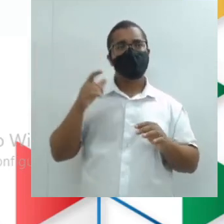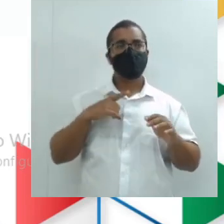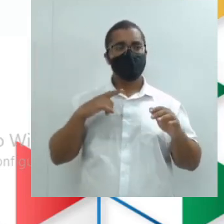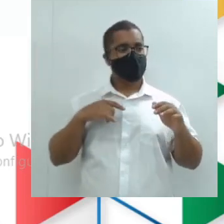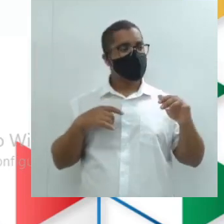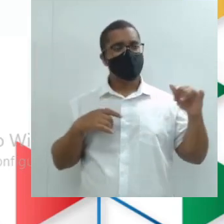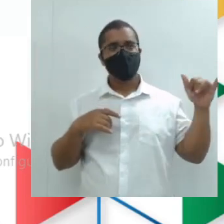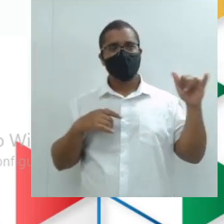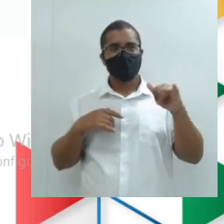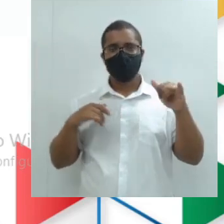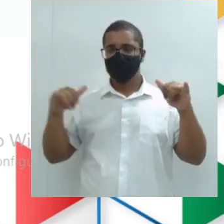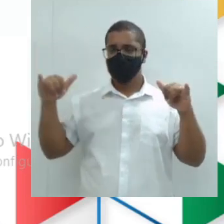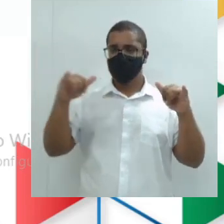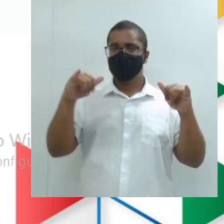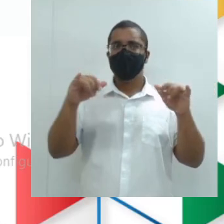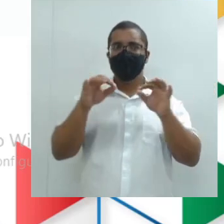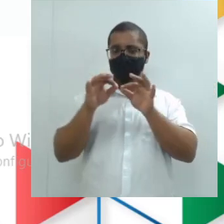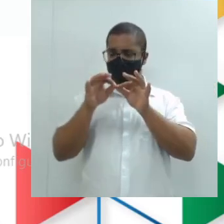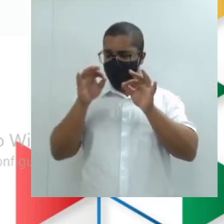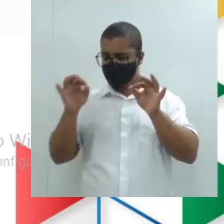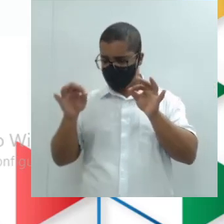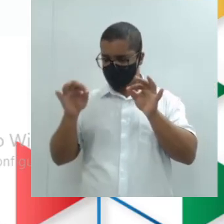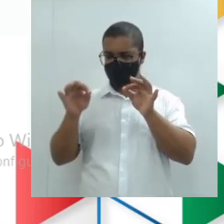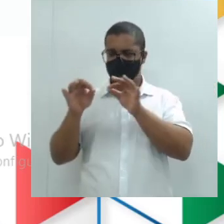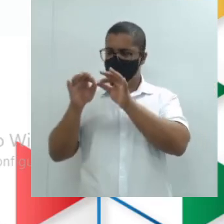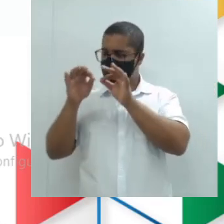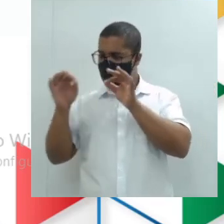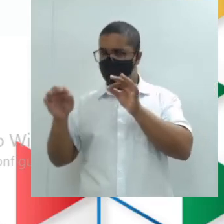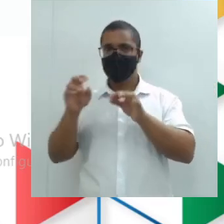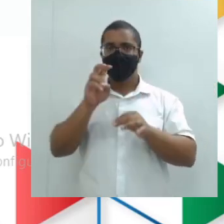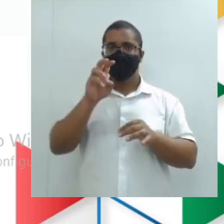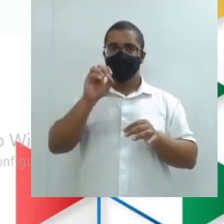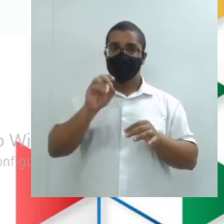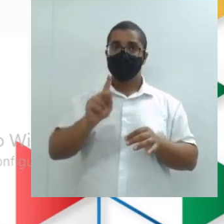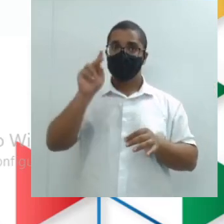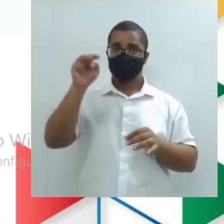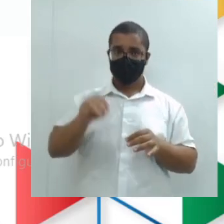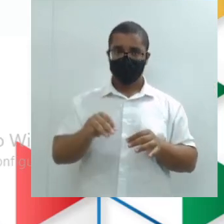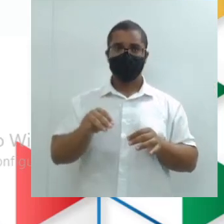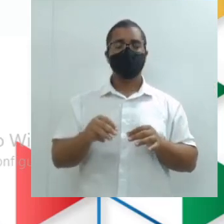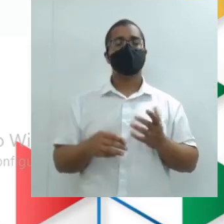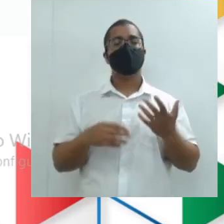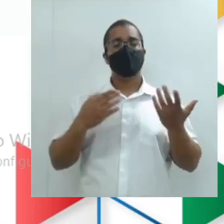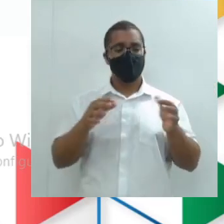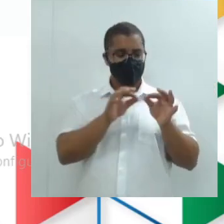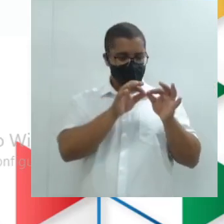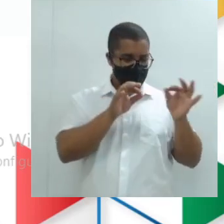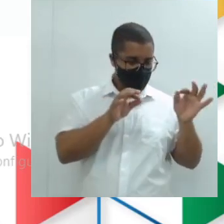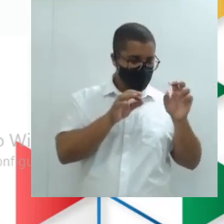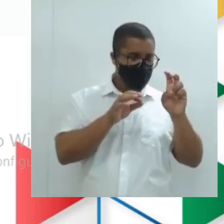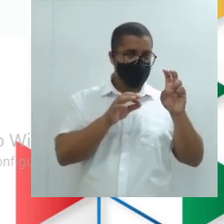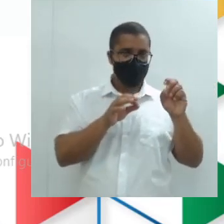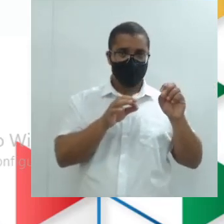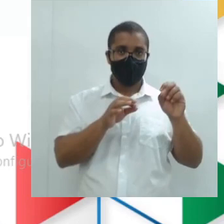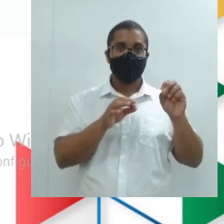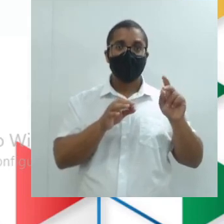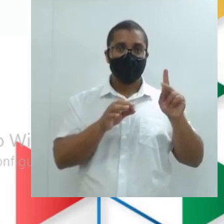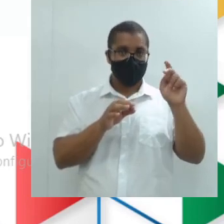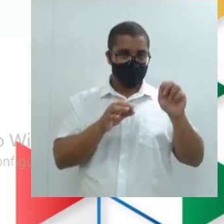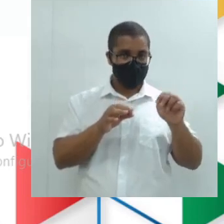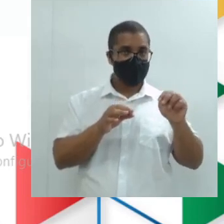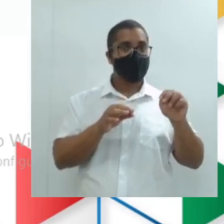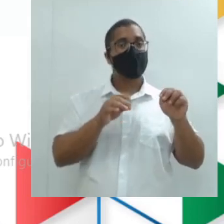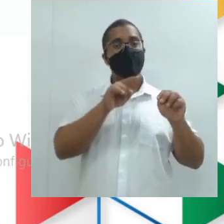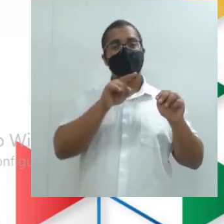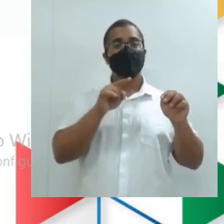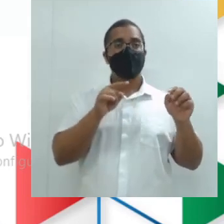intervalo corresponde a 50 km, expresse essa posição usando os números inteiros positivos ou negativos, tá bom?